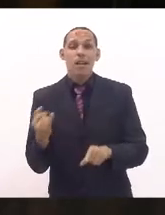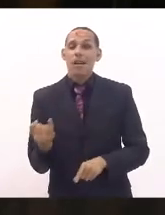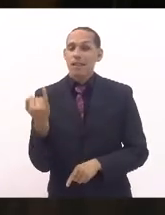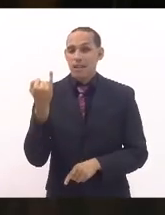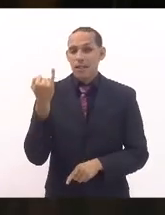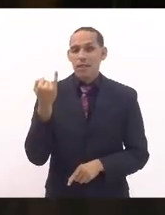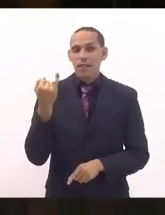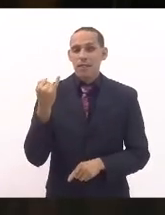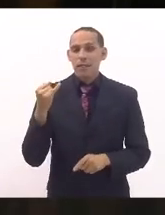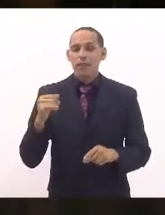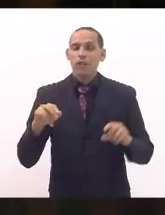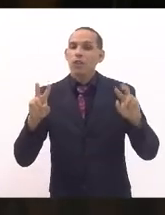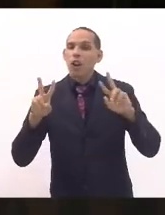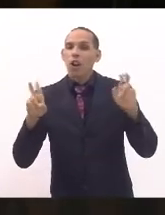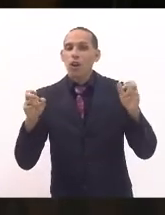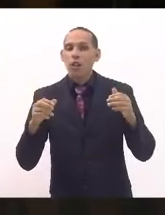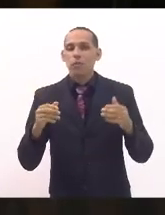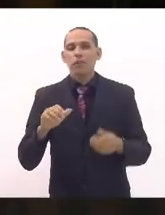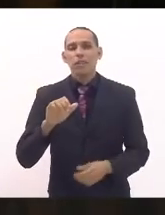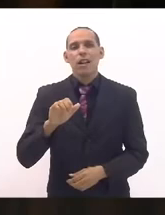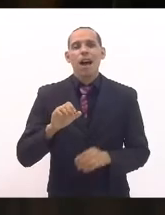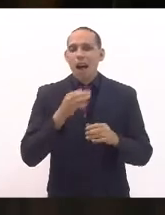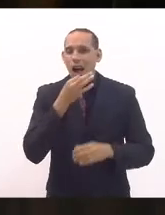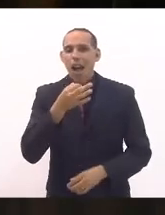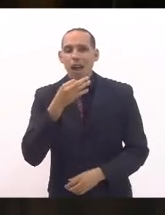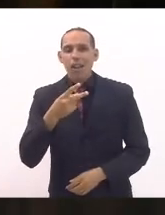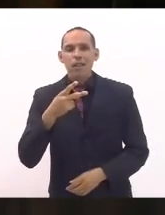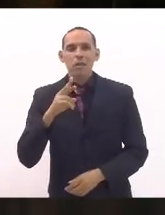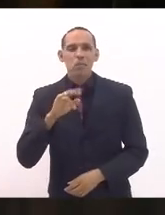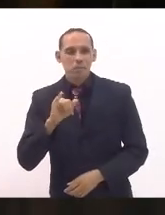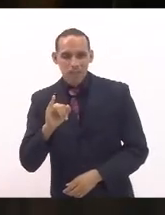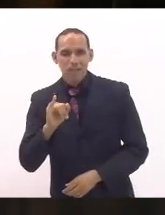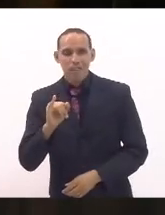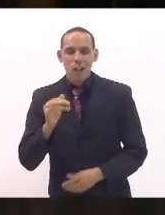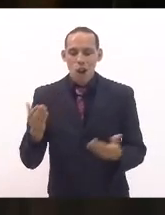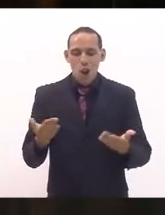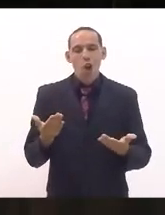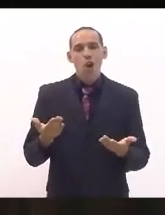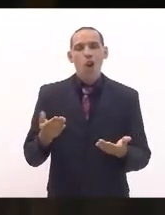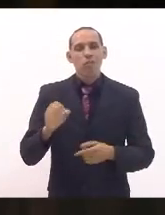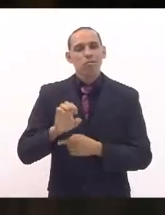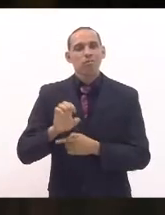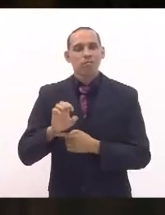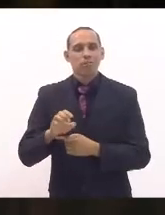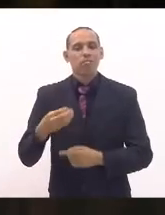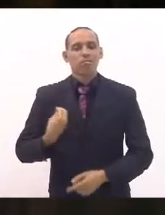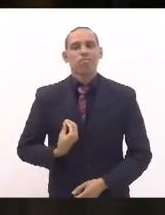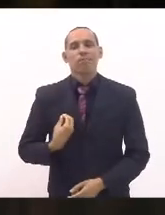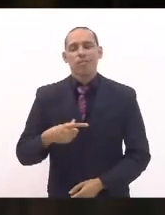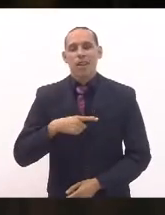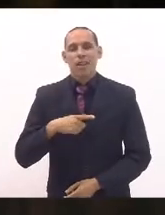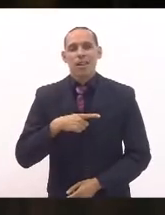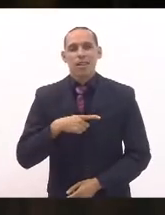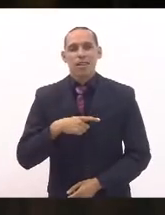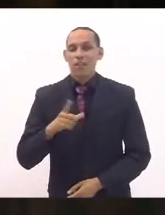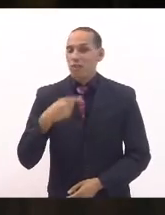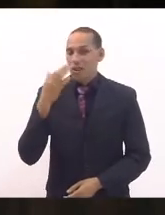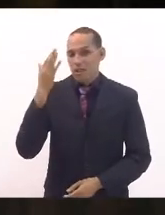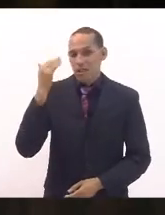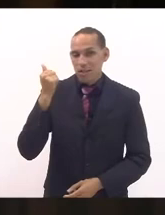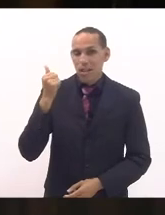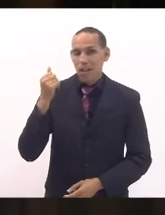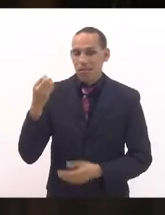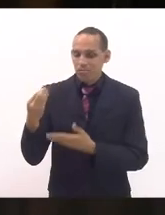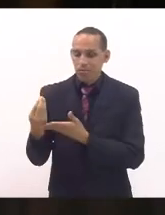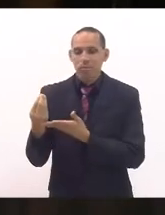importantes a partir ali do Alerta PRI, que hoje já é uma realidade no nosso Estado, Nós sabemos que um fato que Vossa Excelência trouxe, que